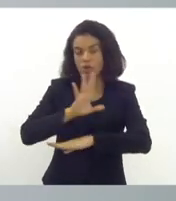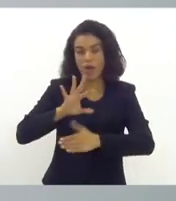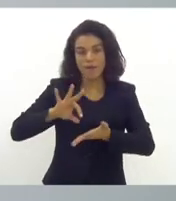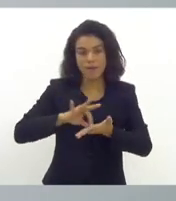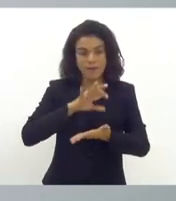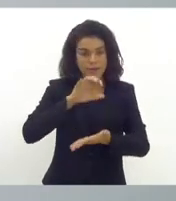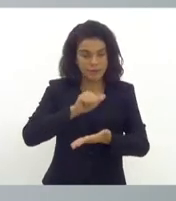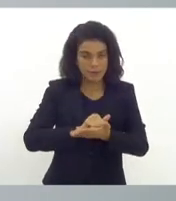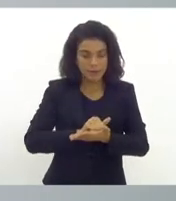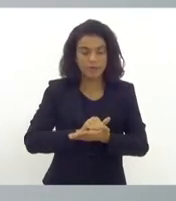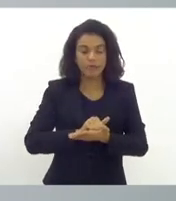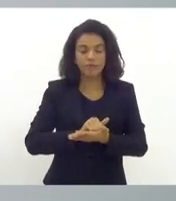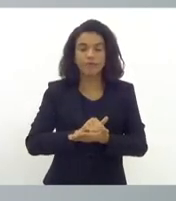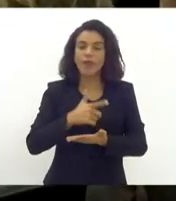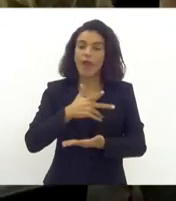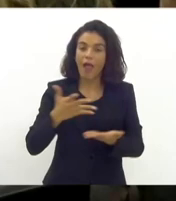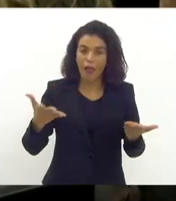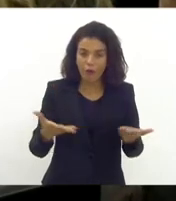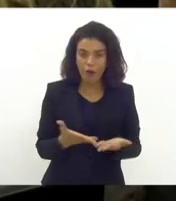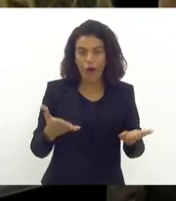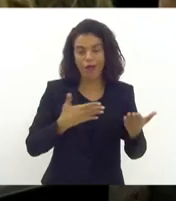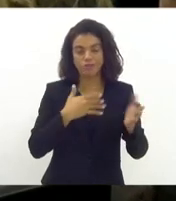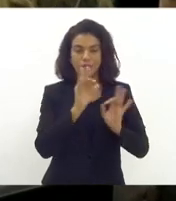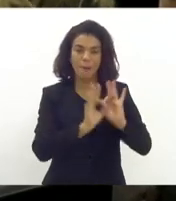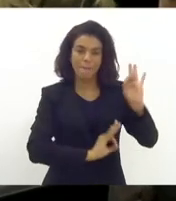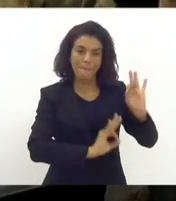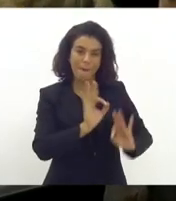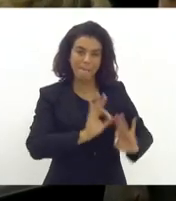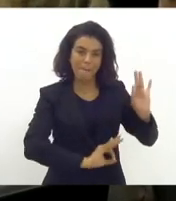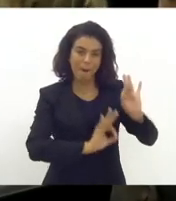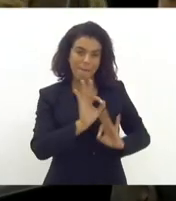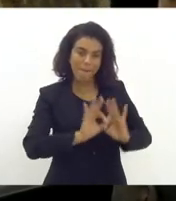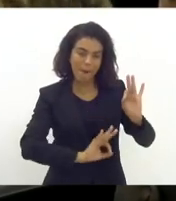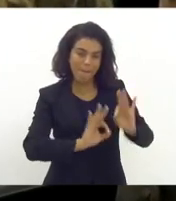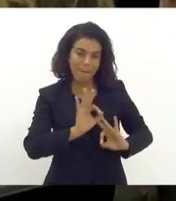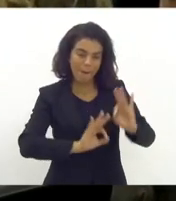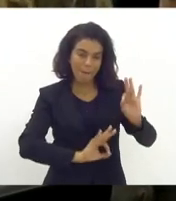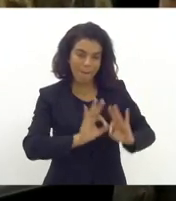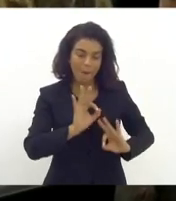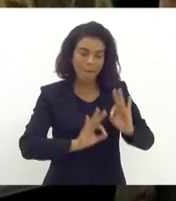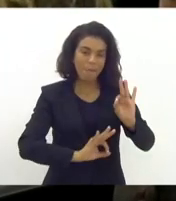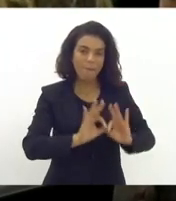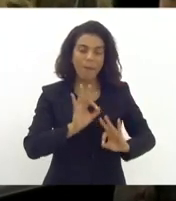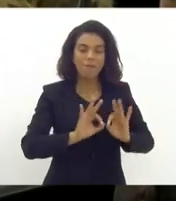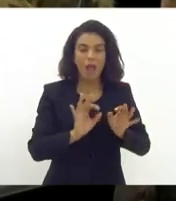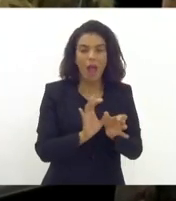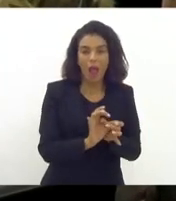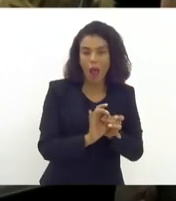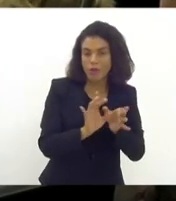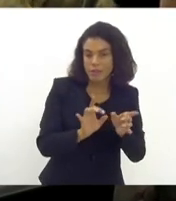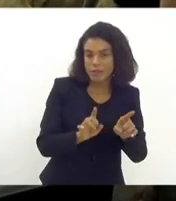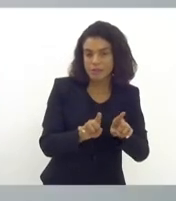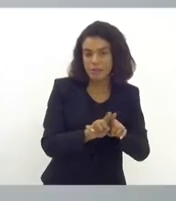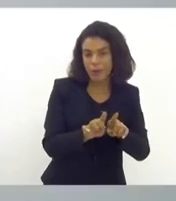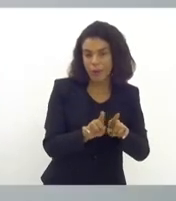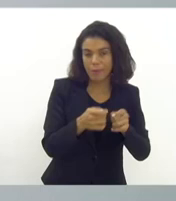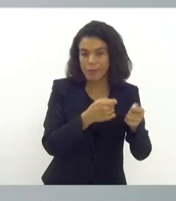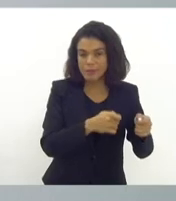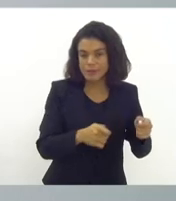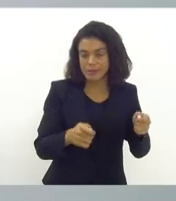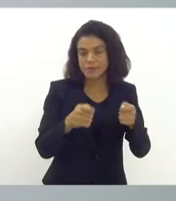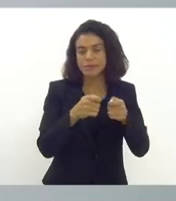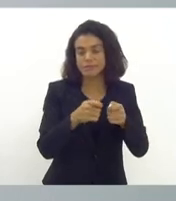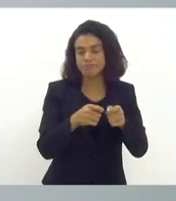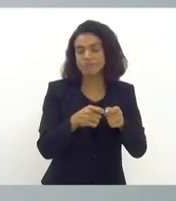o nosso planejamento interno inerentes as autorizações preliminares que com base nas